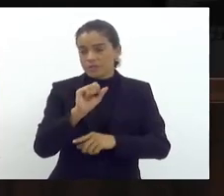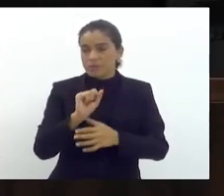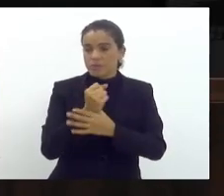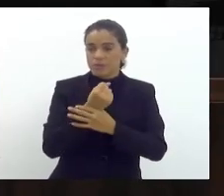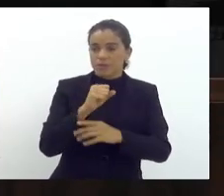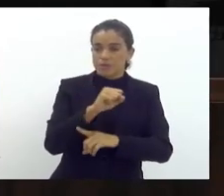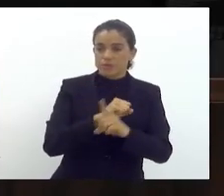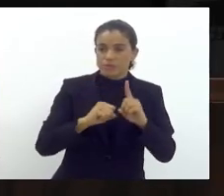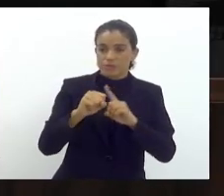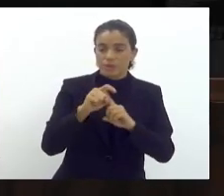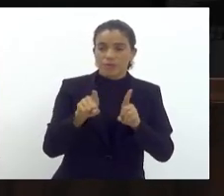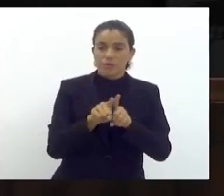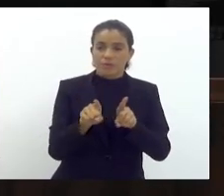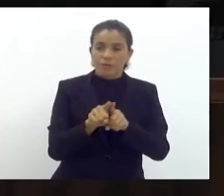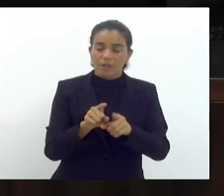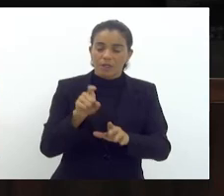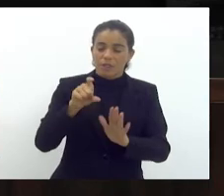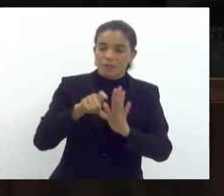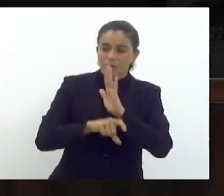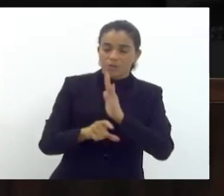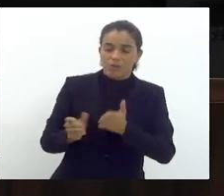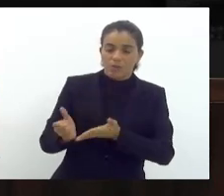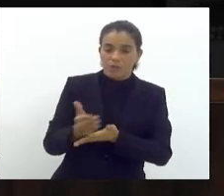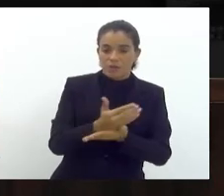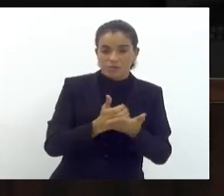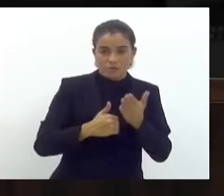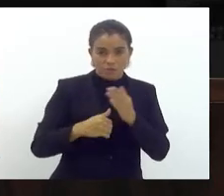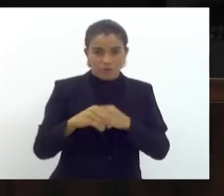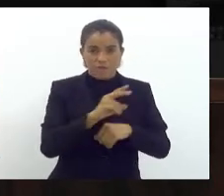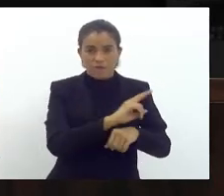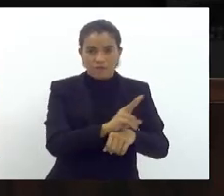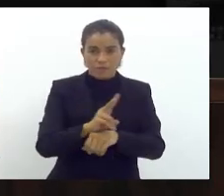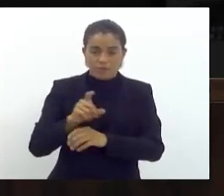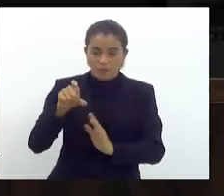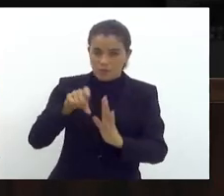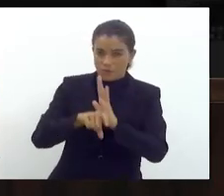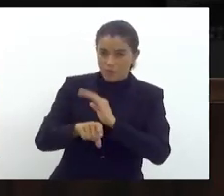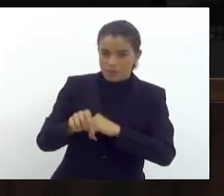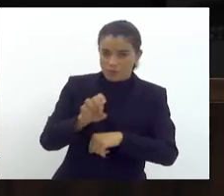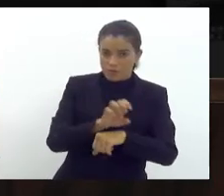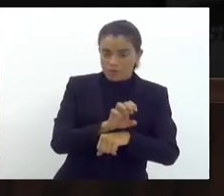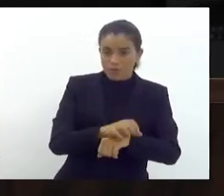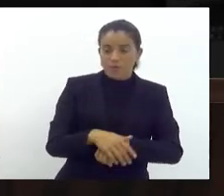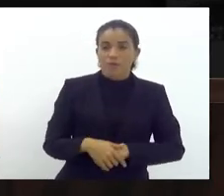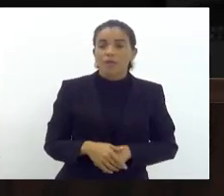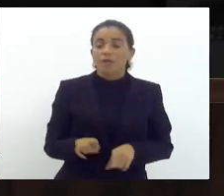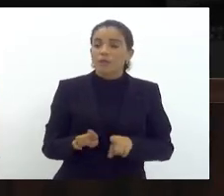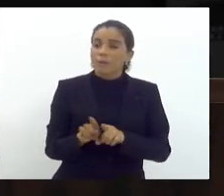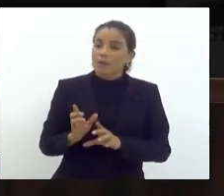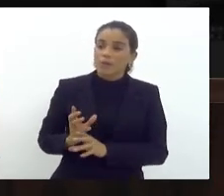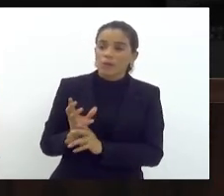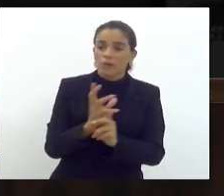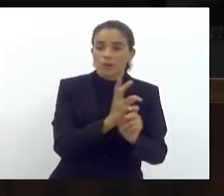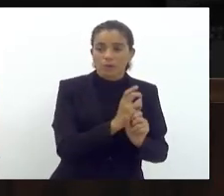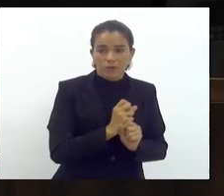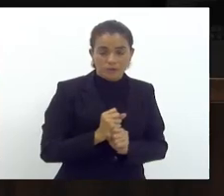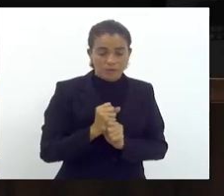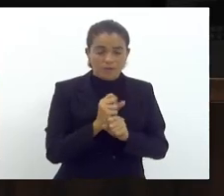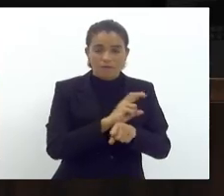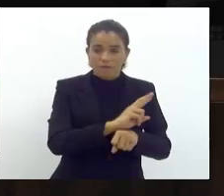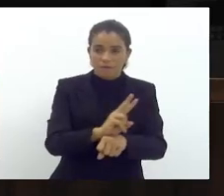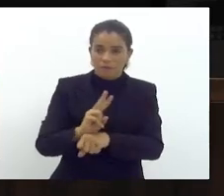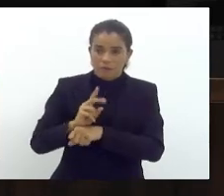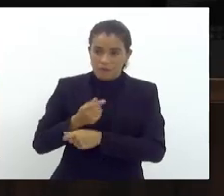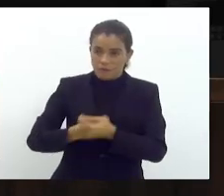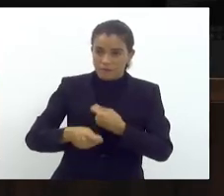Social de tributação controle arrecadação Estadual de fiscalização dos tributos estaduais e de orçamento Finanças fiscalização